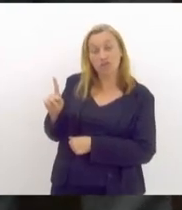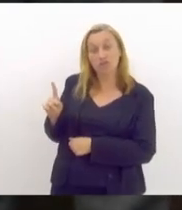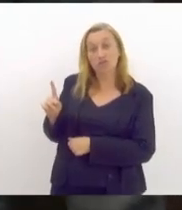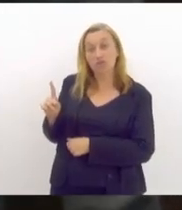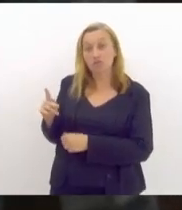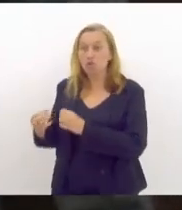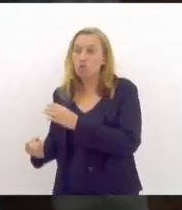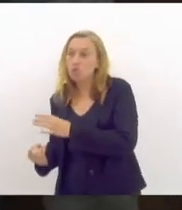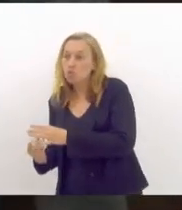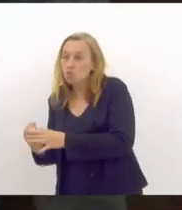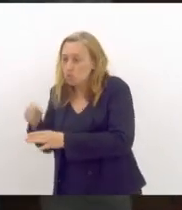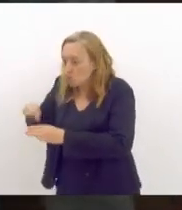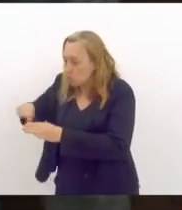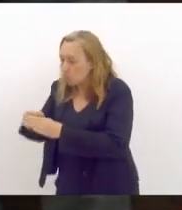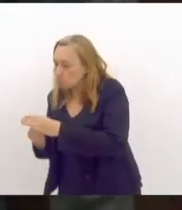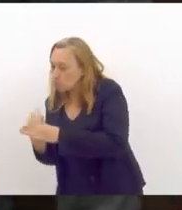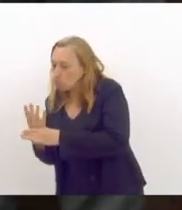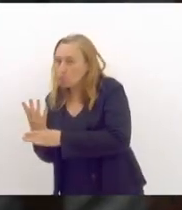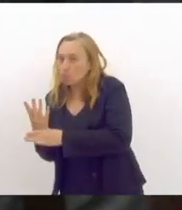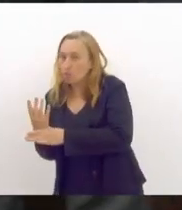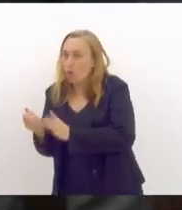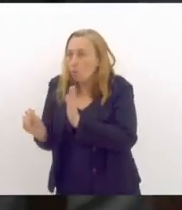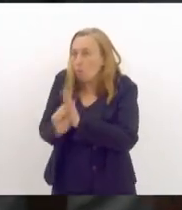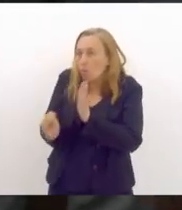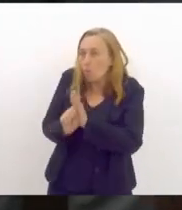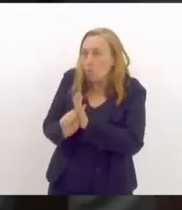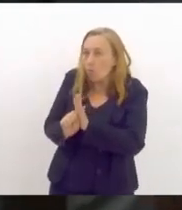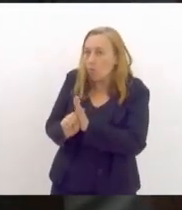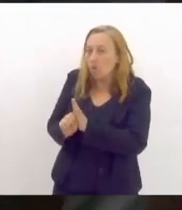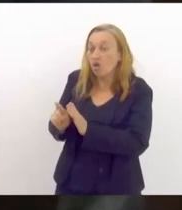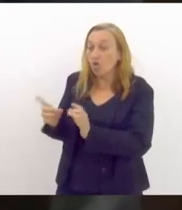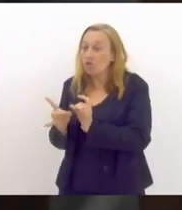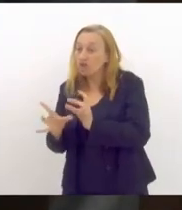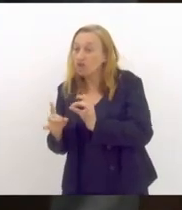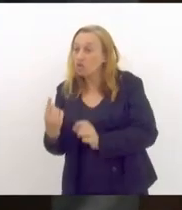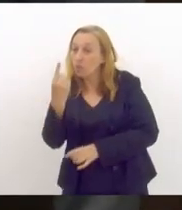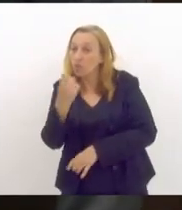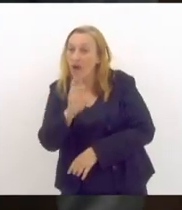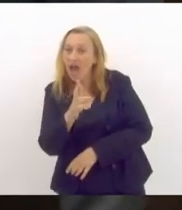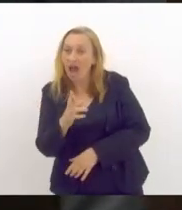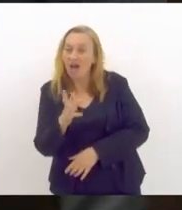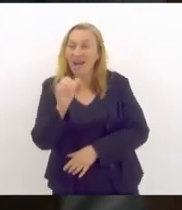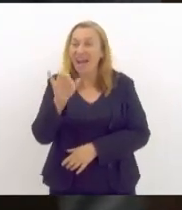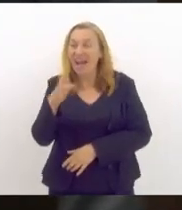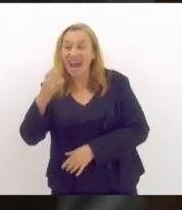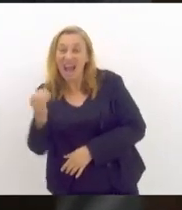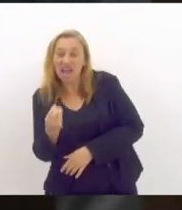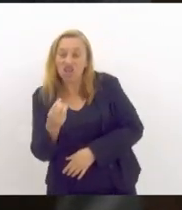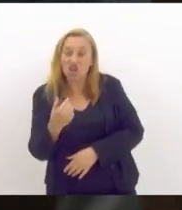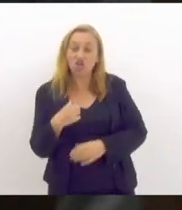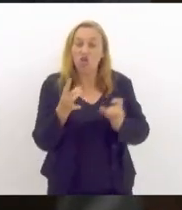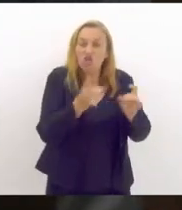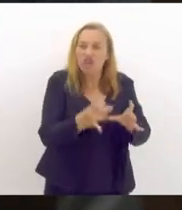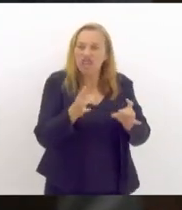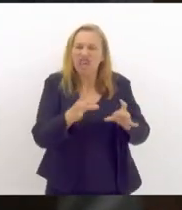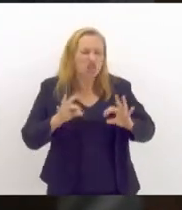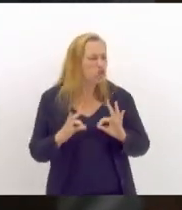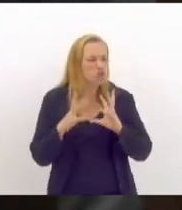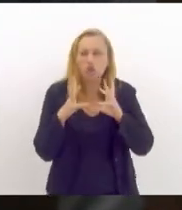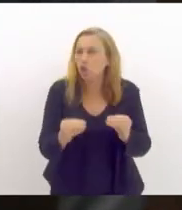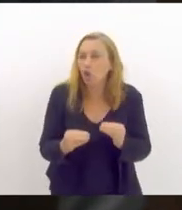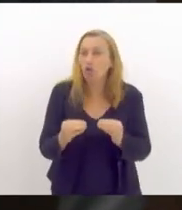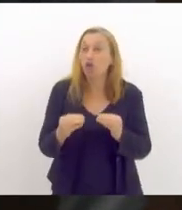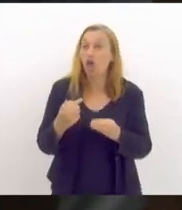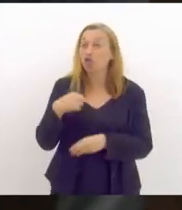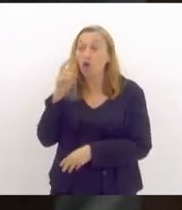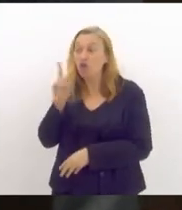quintal Tô vendendo a grama da verdinha r$ 1 eu tô vendendo Tudo Girando eu